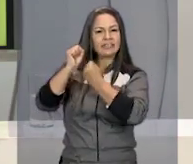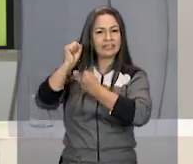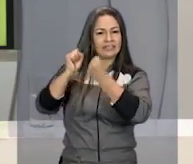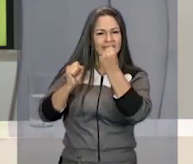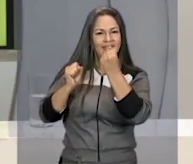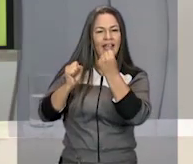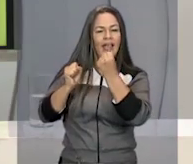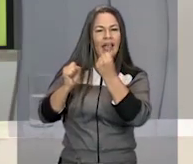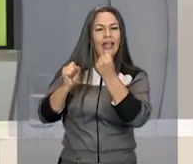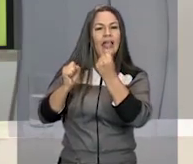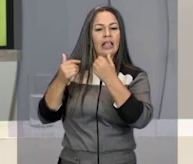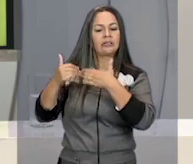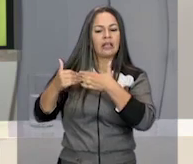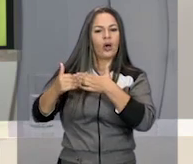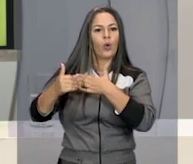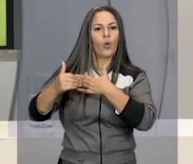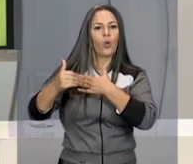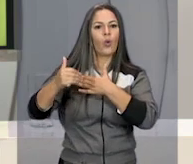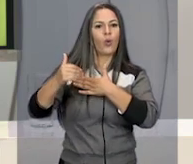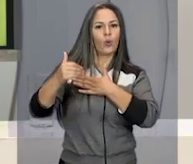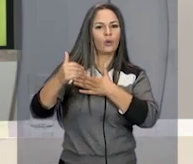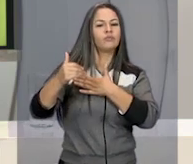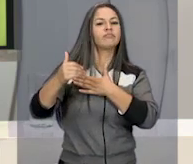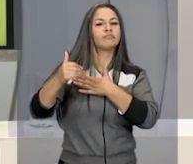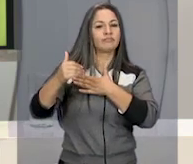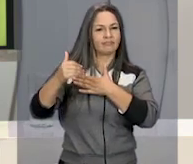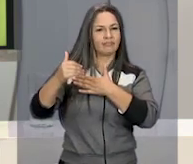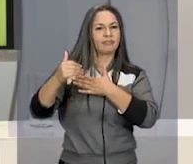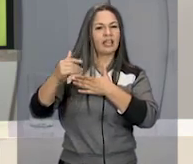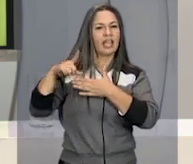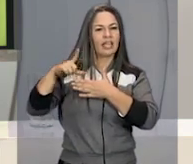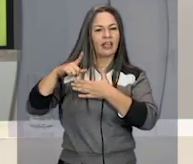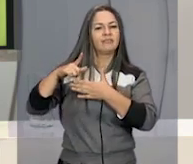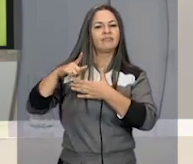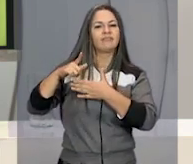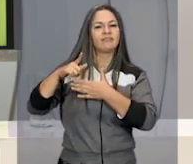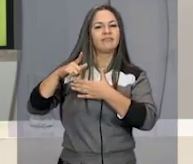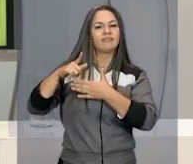para um capitalismo, a China se industrializou como uma indústria